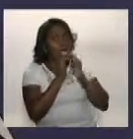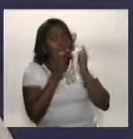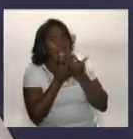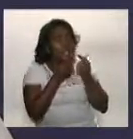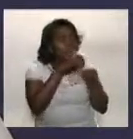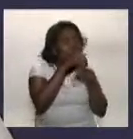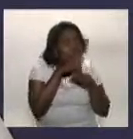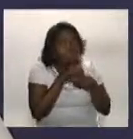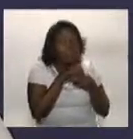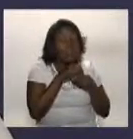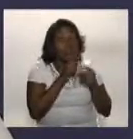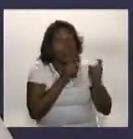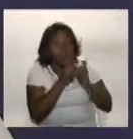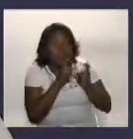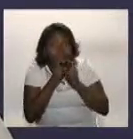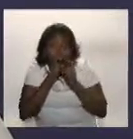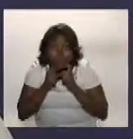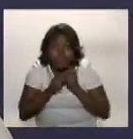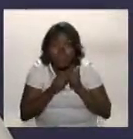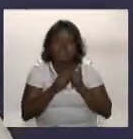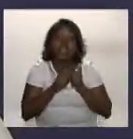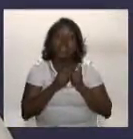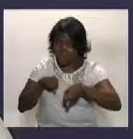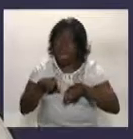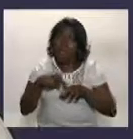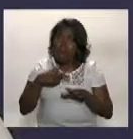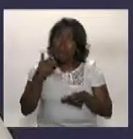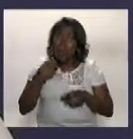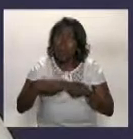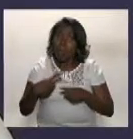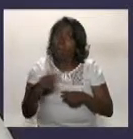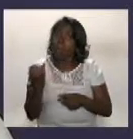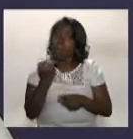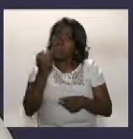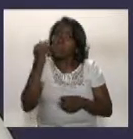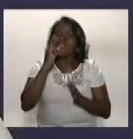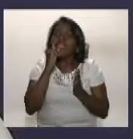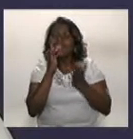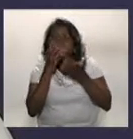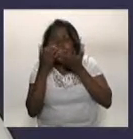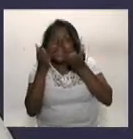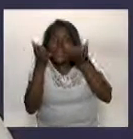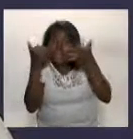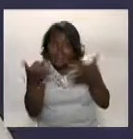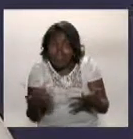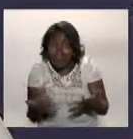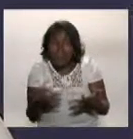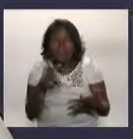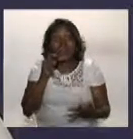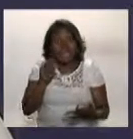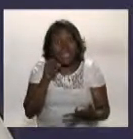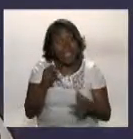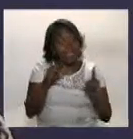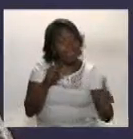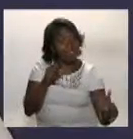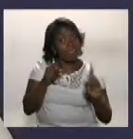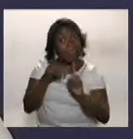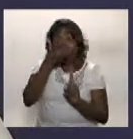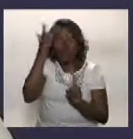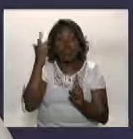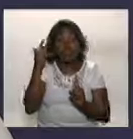movimentava. Lamentavelmente, com o fato que atingiu o médico Jaime Gold na Lagoa, o projeto que já